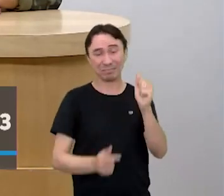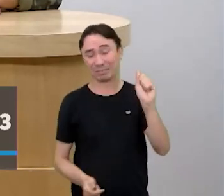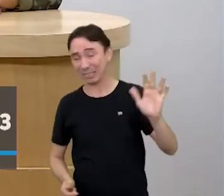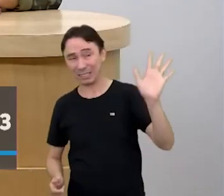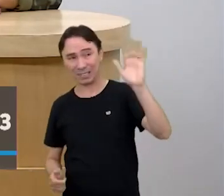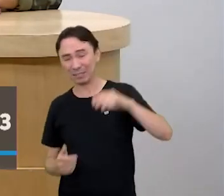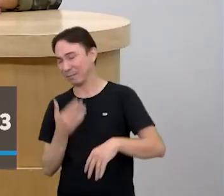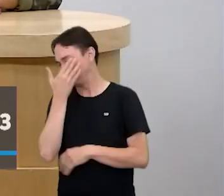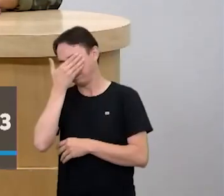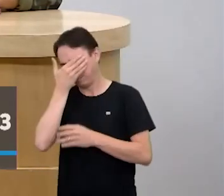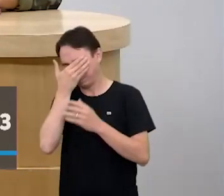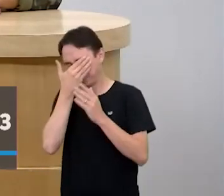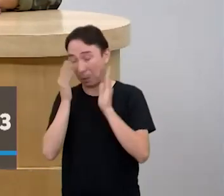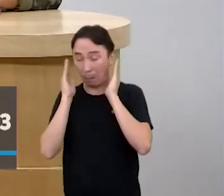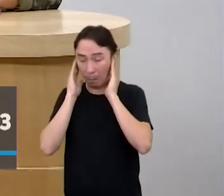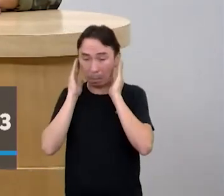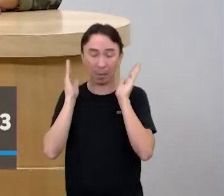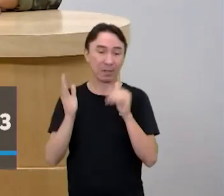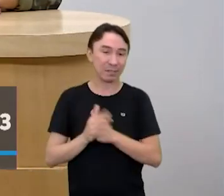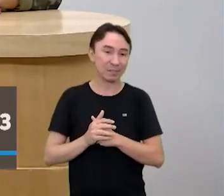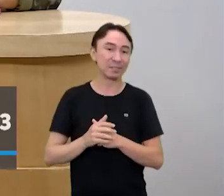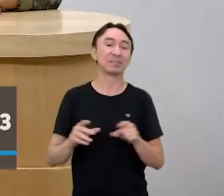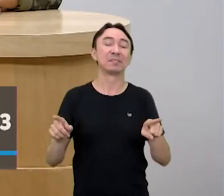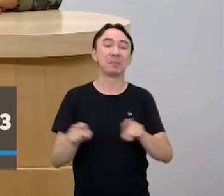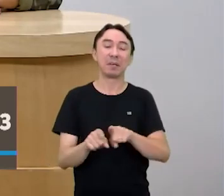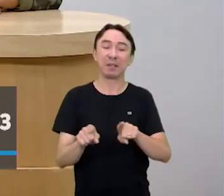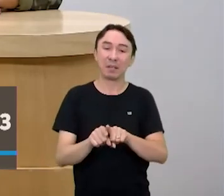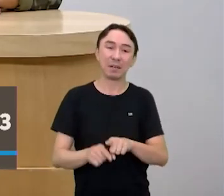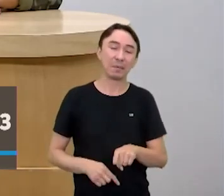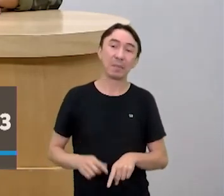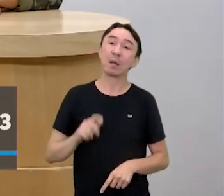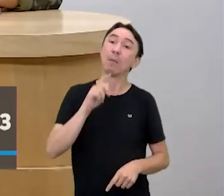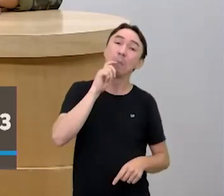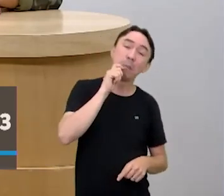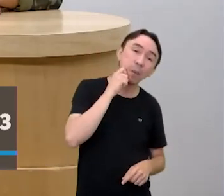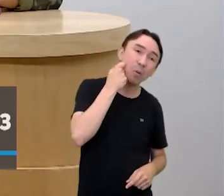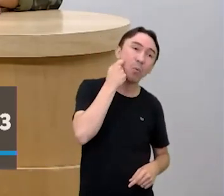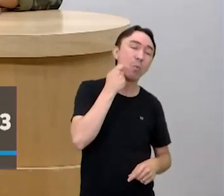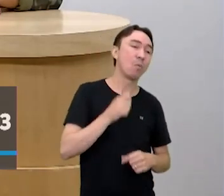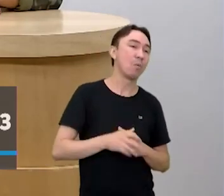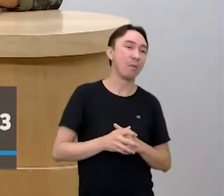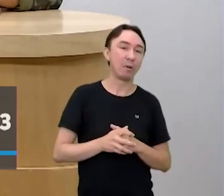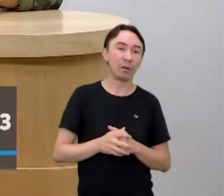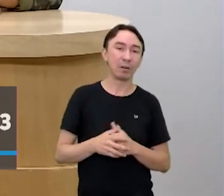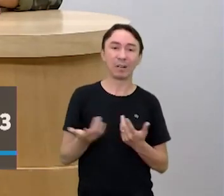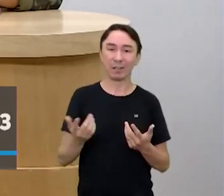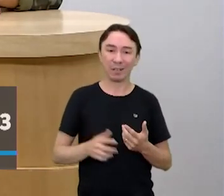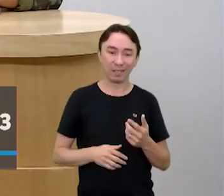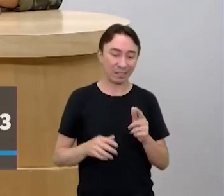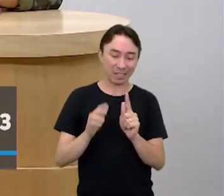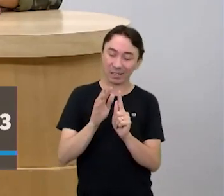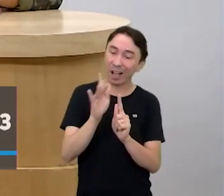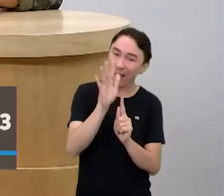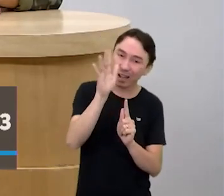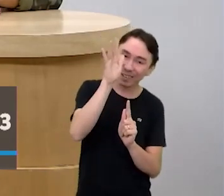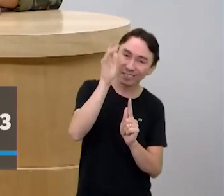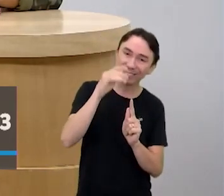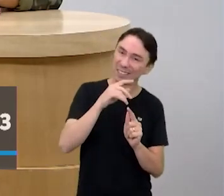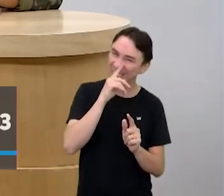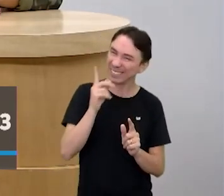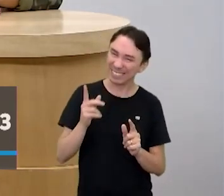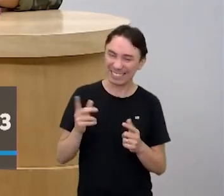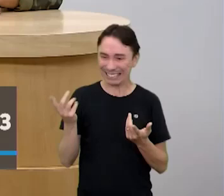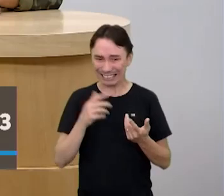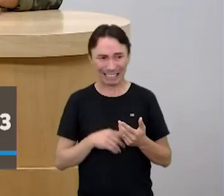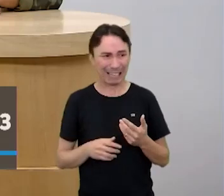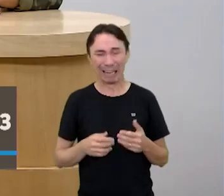para mim, gera mais desespero do que o preço da gasolina, porque é o botijão, né, de gás. Mas a ideia é não gerar desespero, a ideia é a gente se organizar.